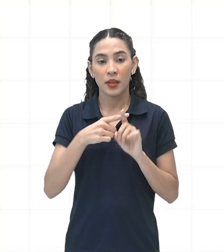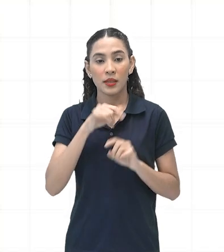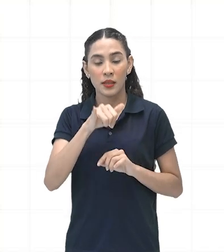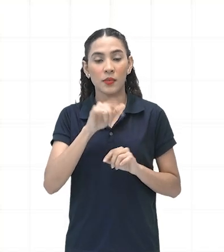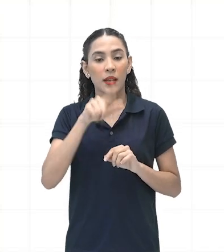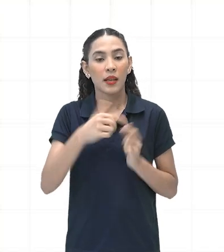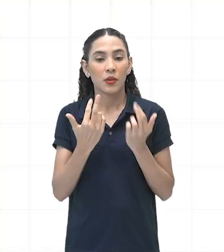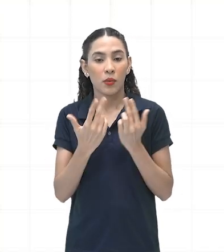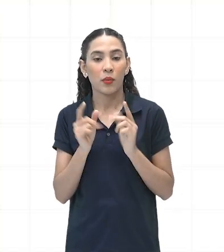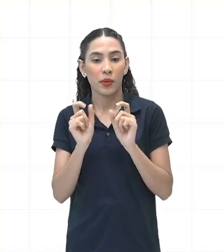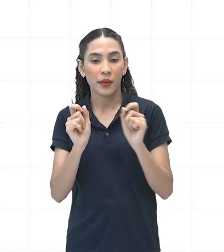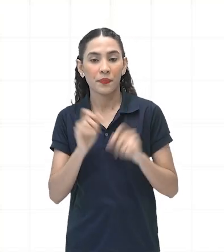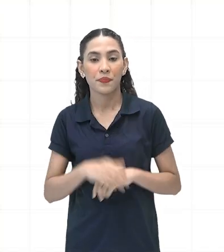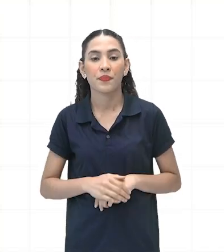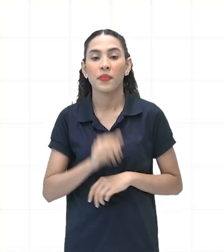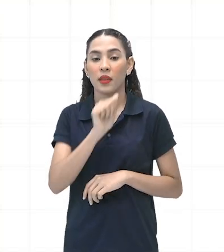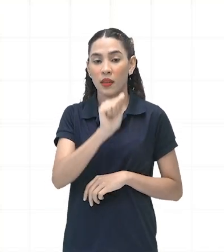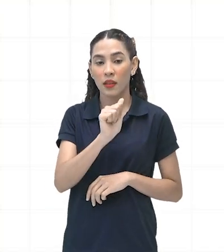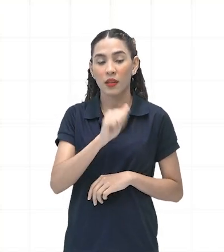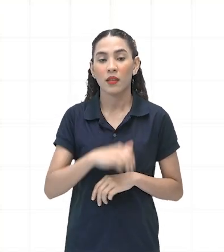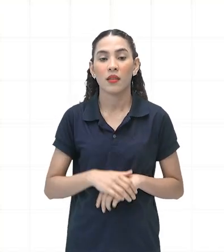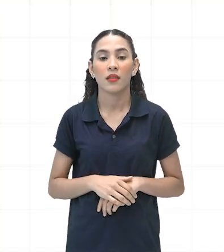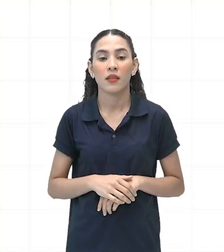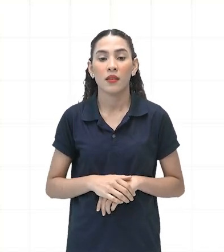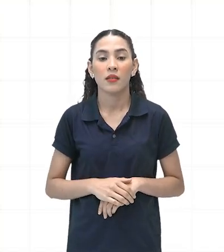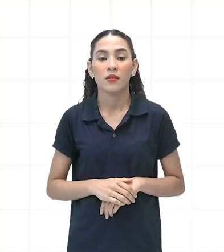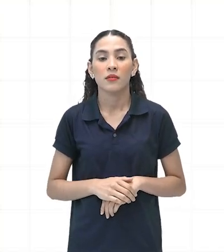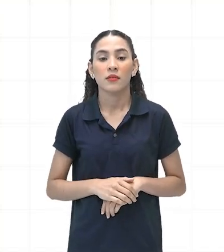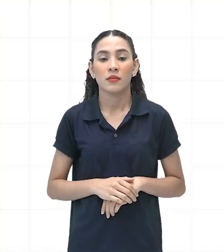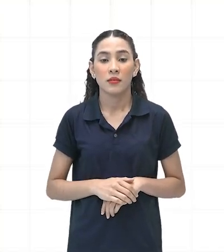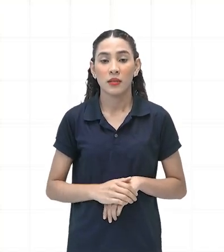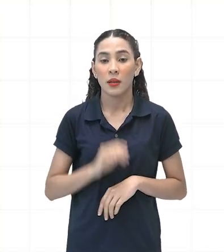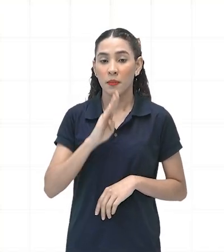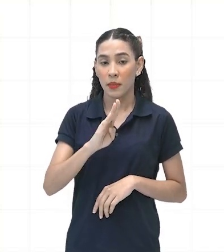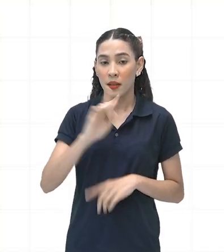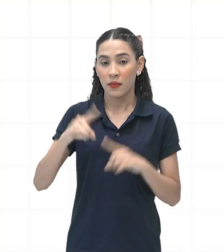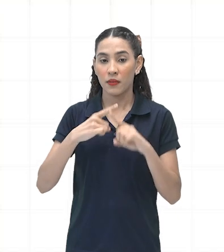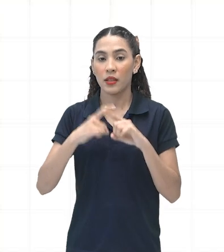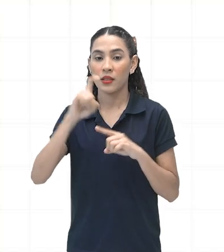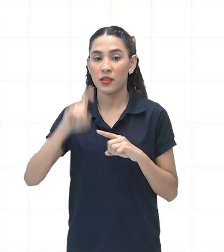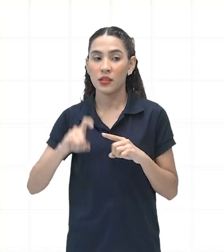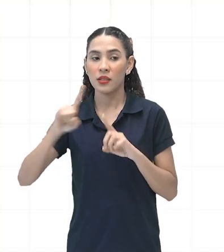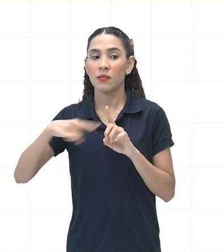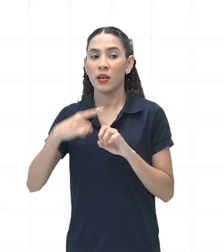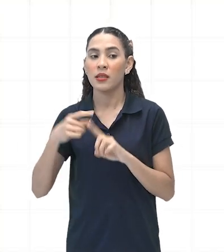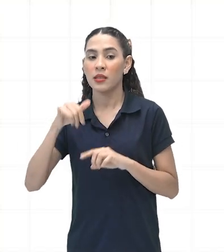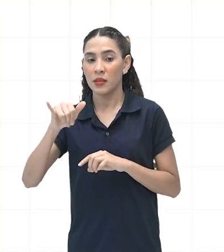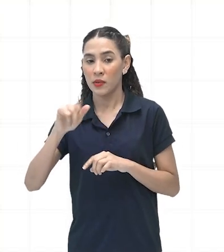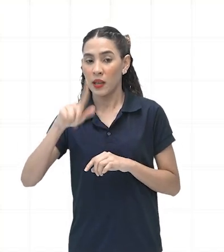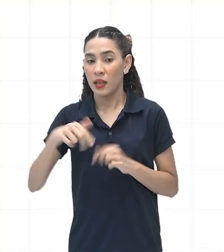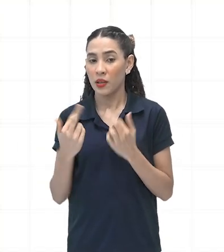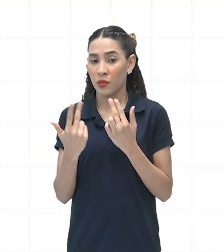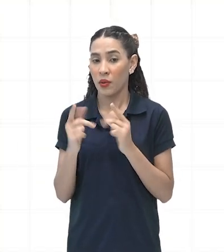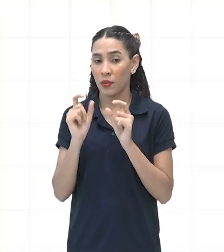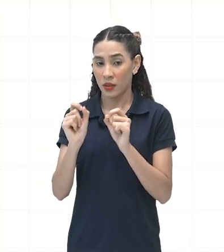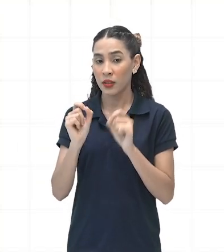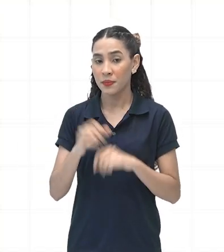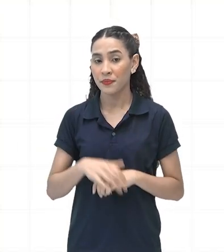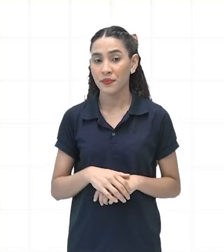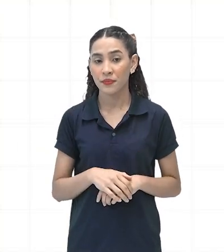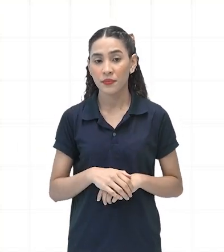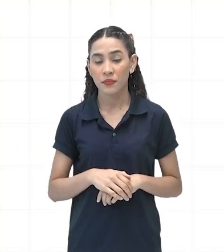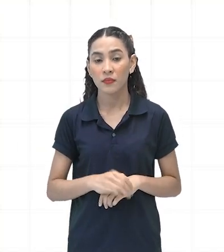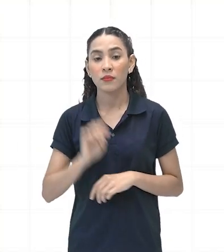dar exatamente quem? A. B vezes XY dividido por XY vai sobrar exatamente